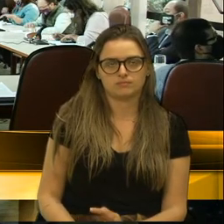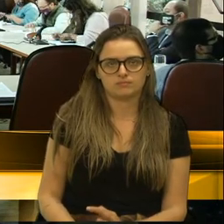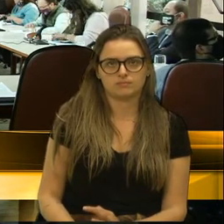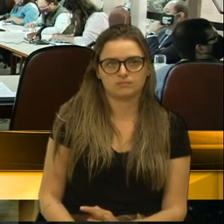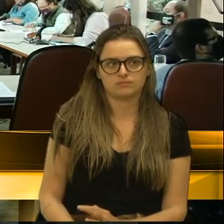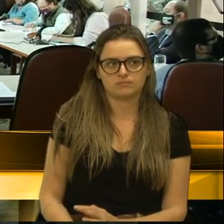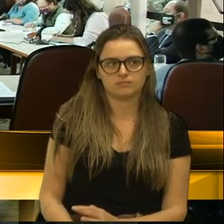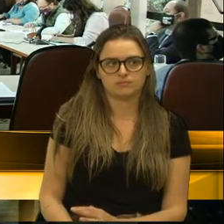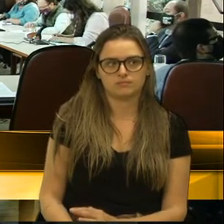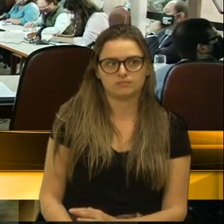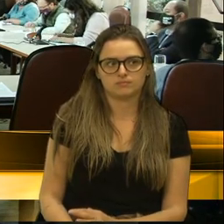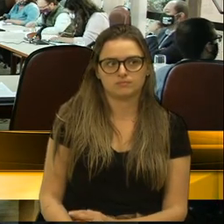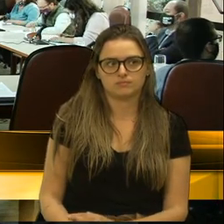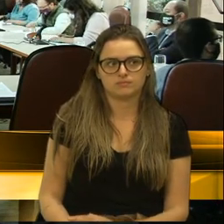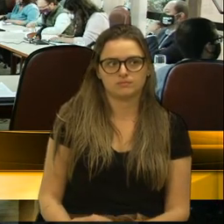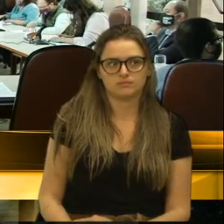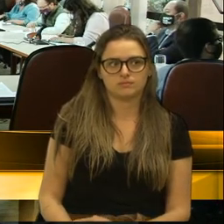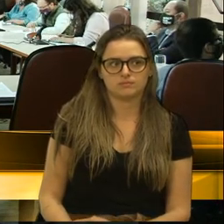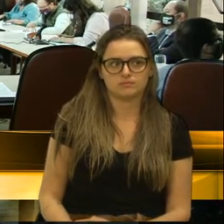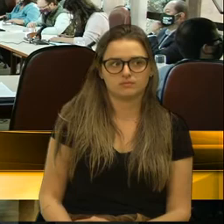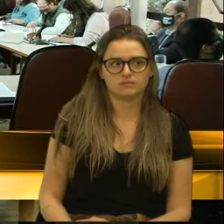Senhor presidente,